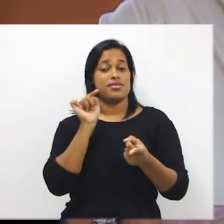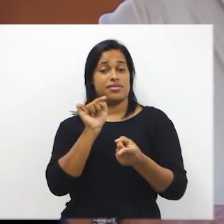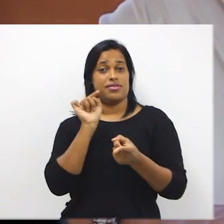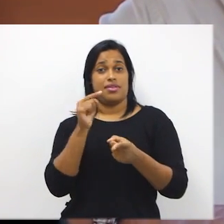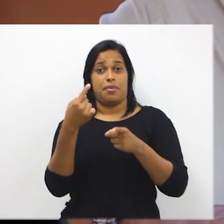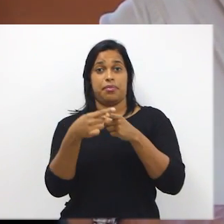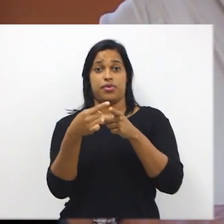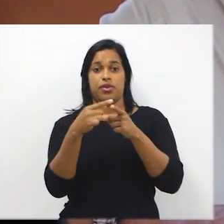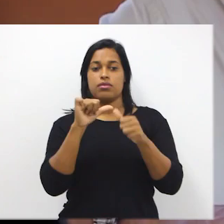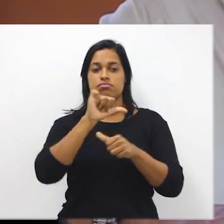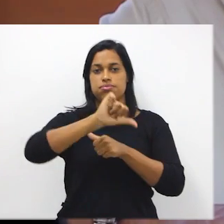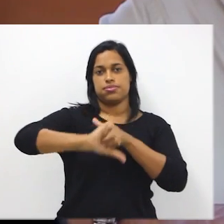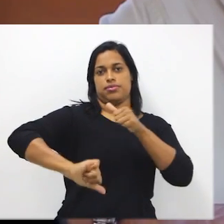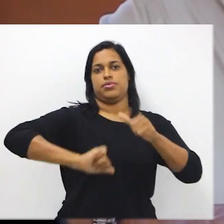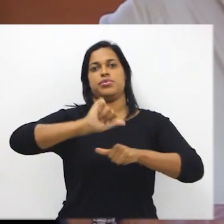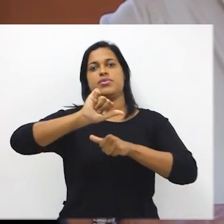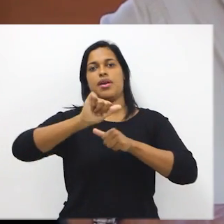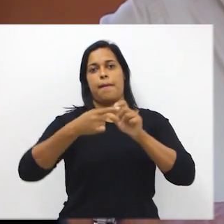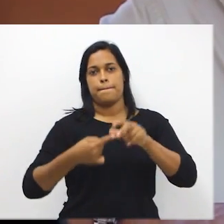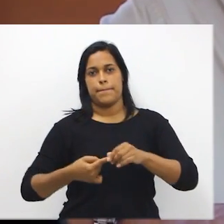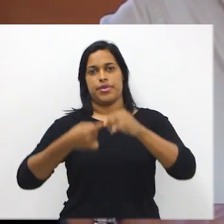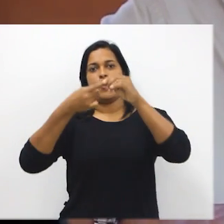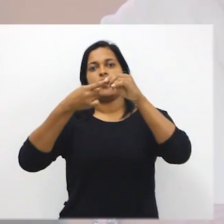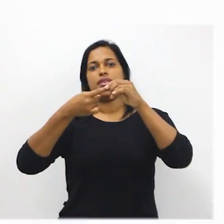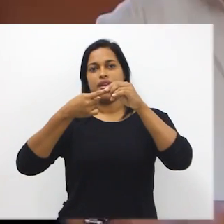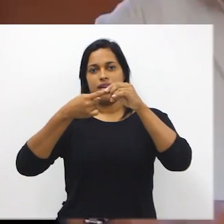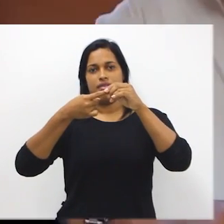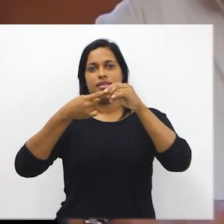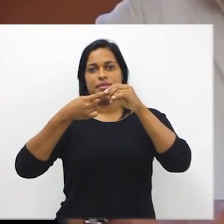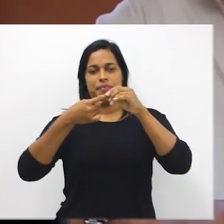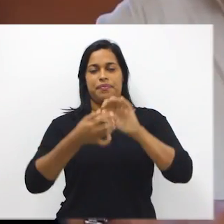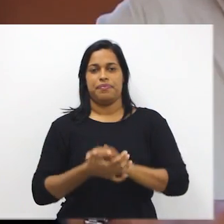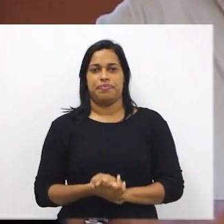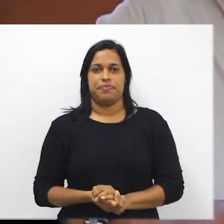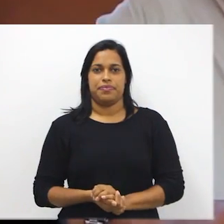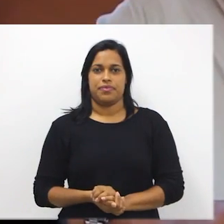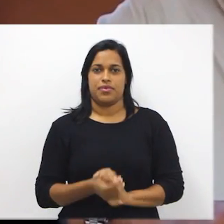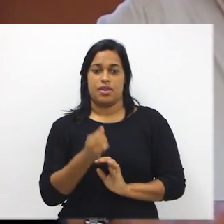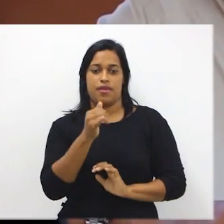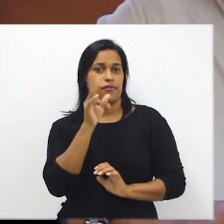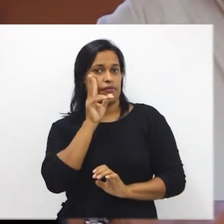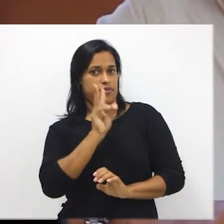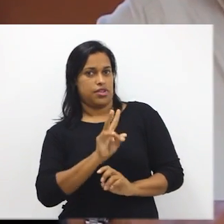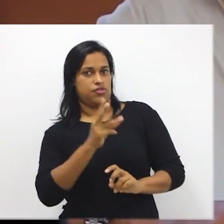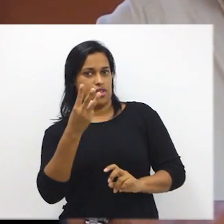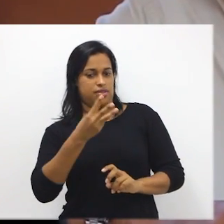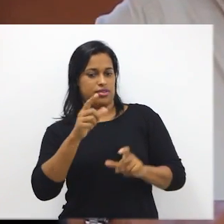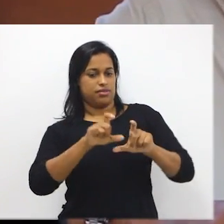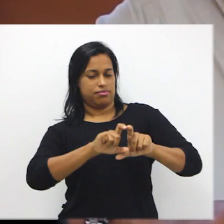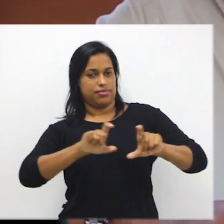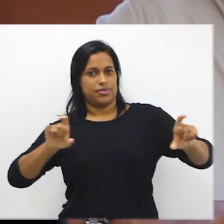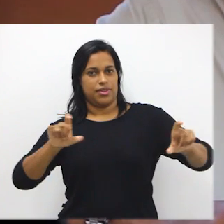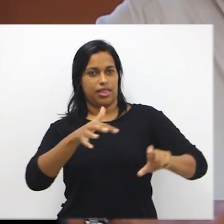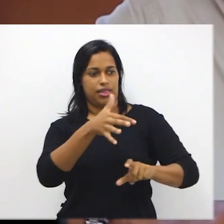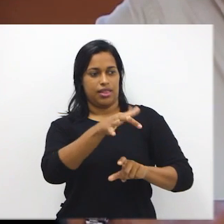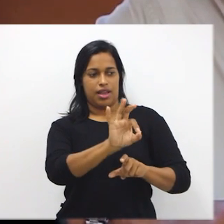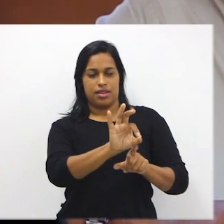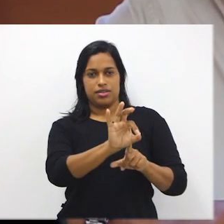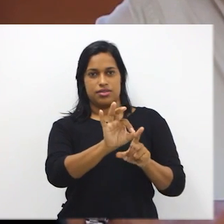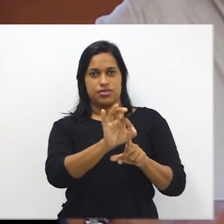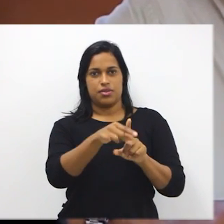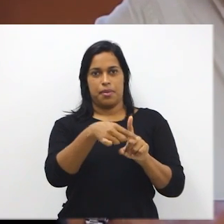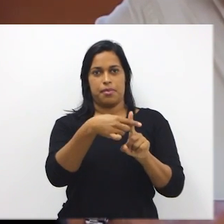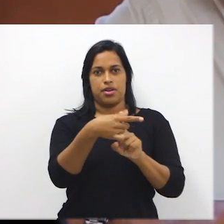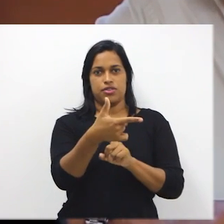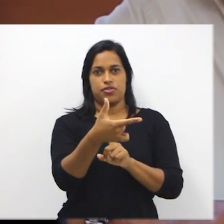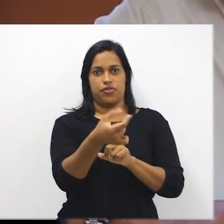para alterar a prioridade dos operadores. Vejamos essa terceira expressão, onde eu tenho 10 mais 20